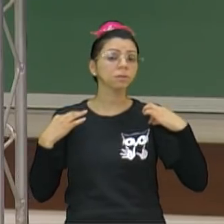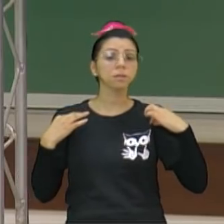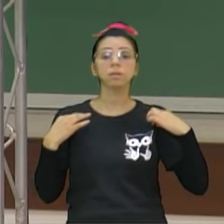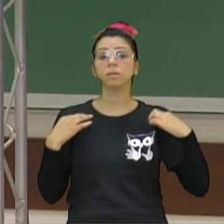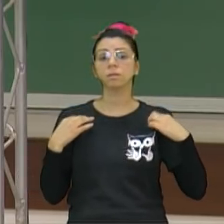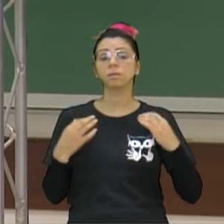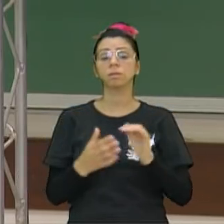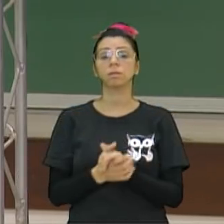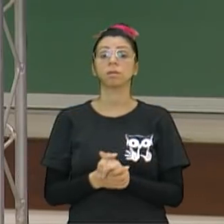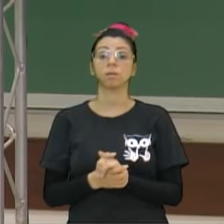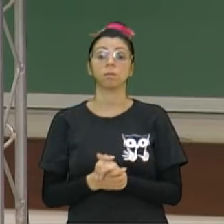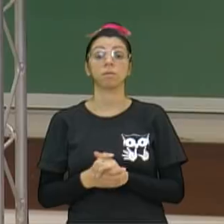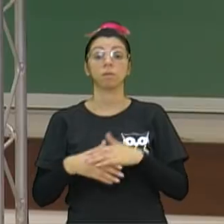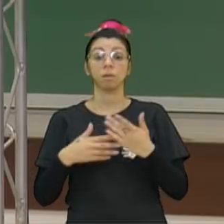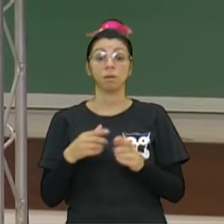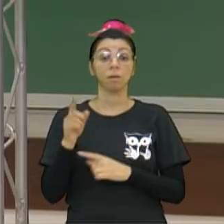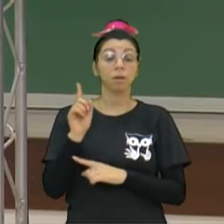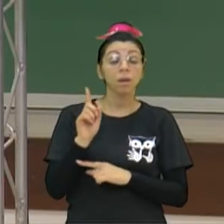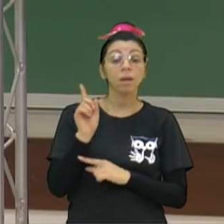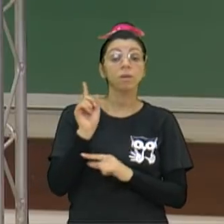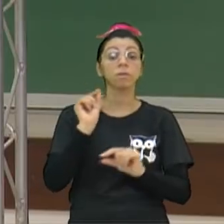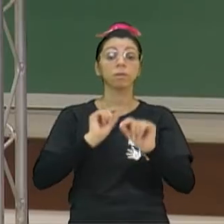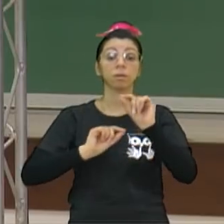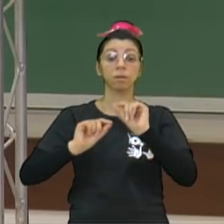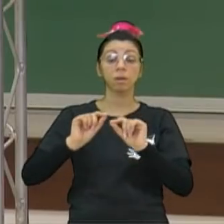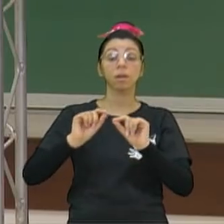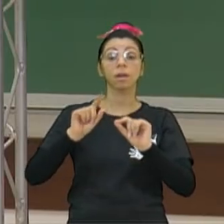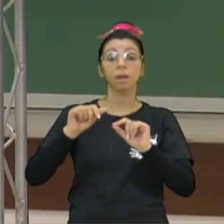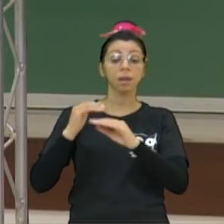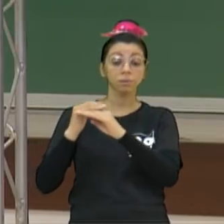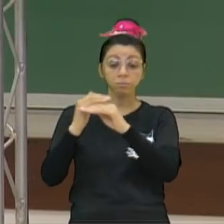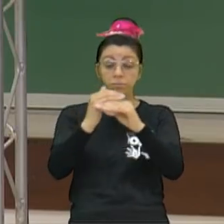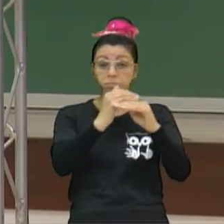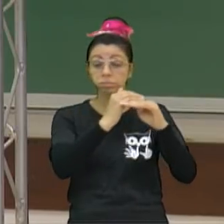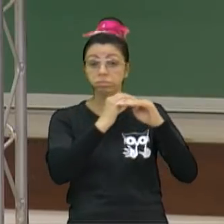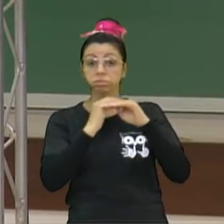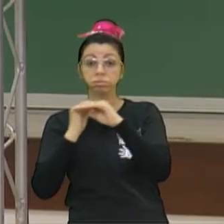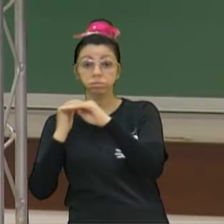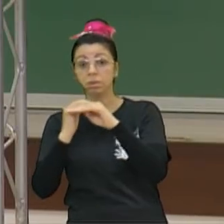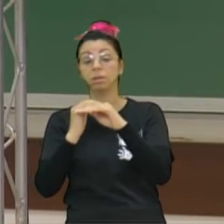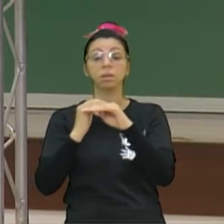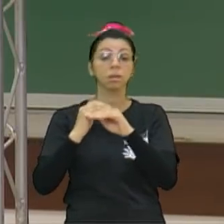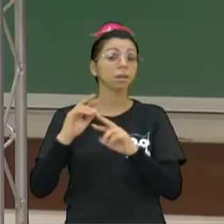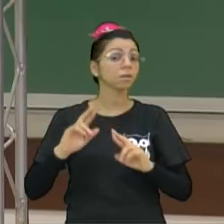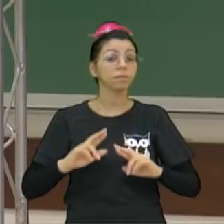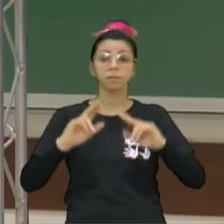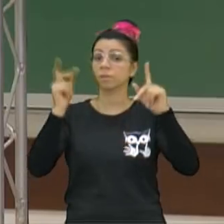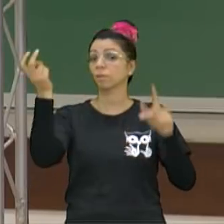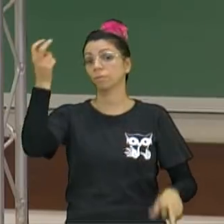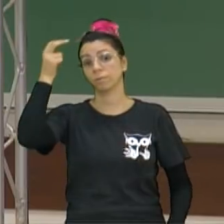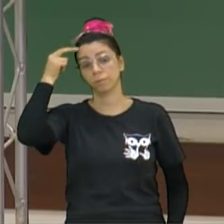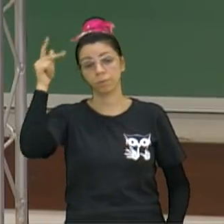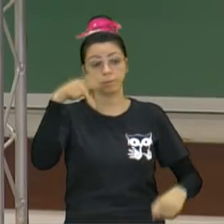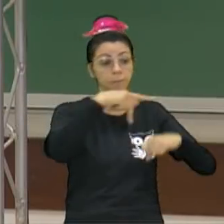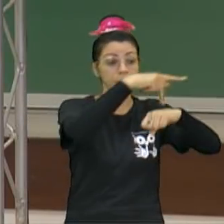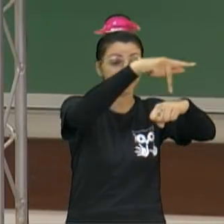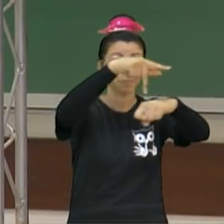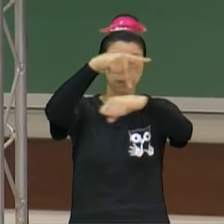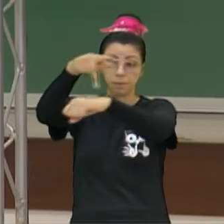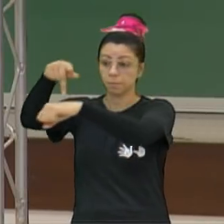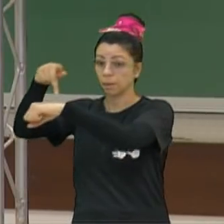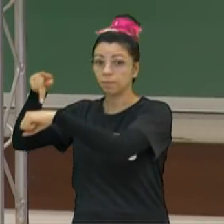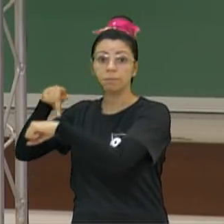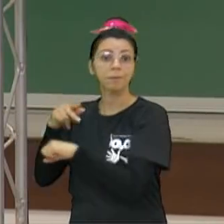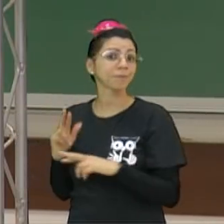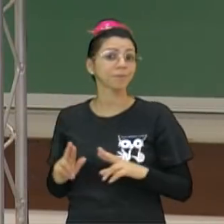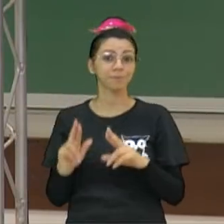é socioculturalmente orientado por padrões diversificados nas mais variadas culturas que tem aí, né, nos diferentes